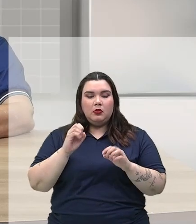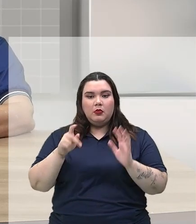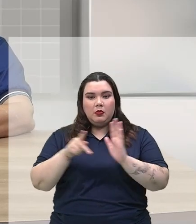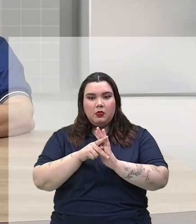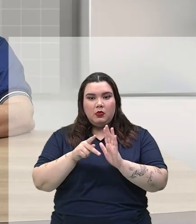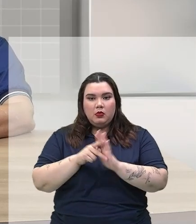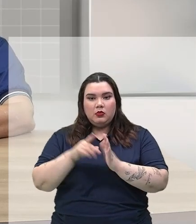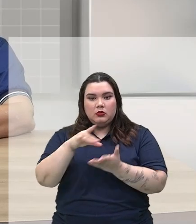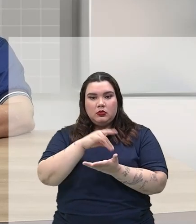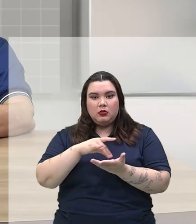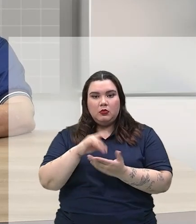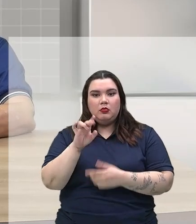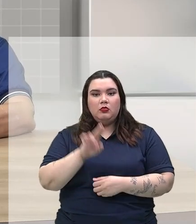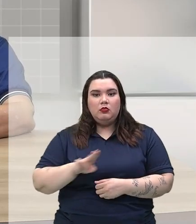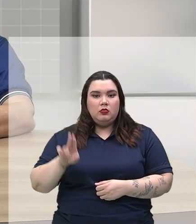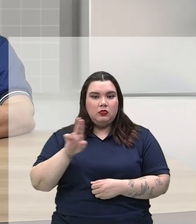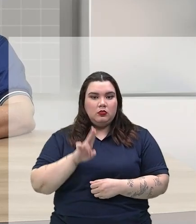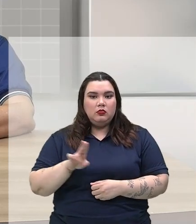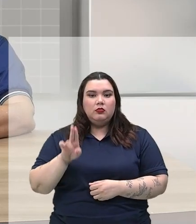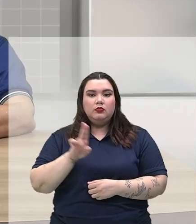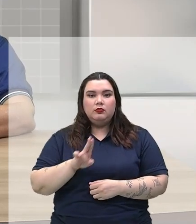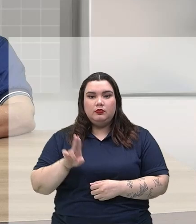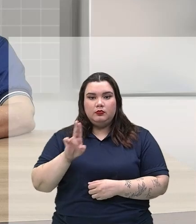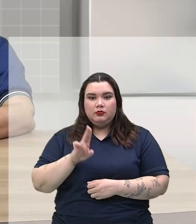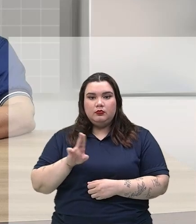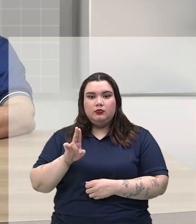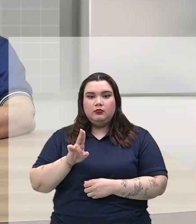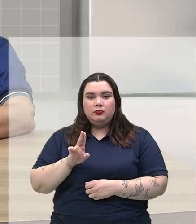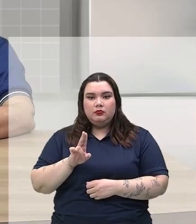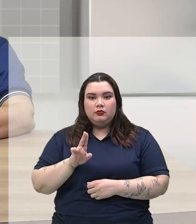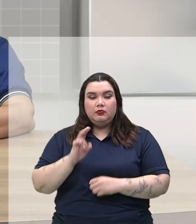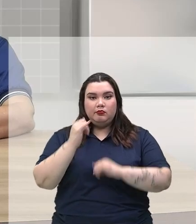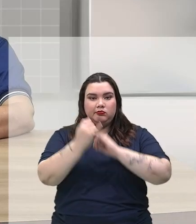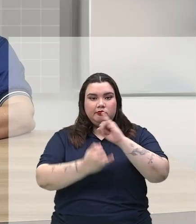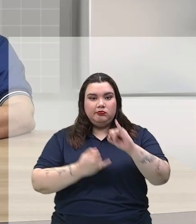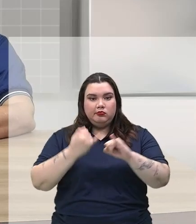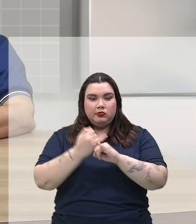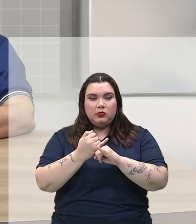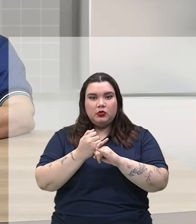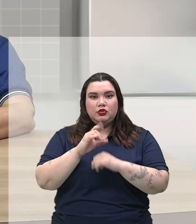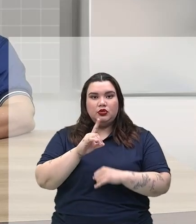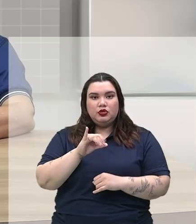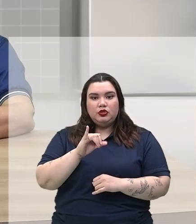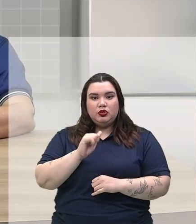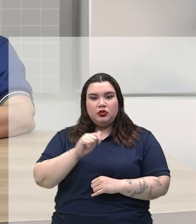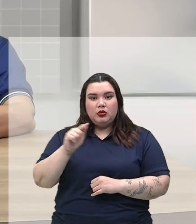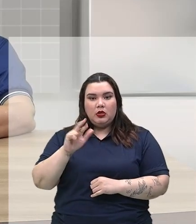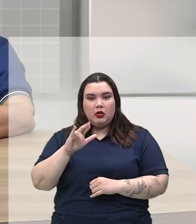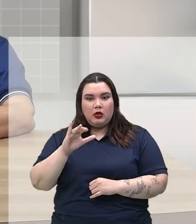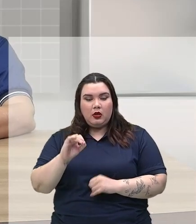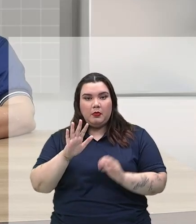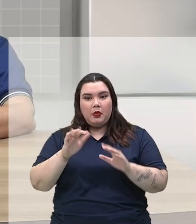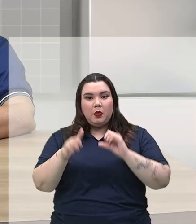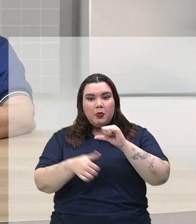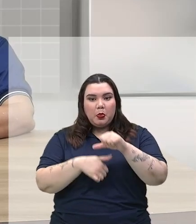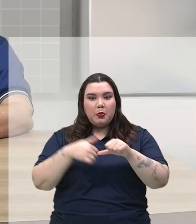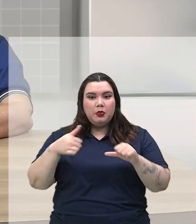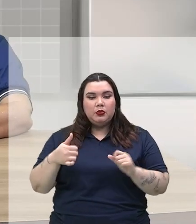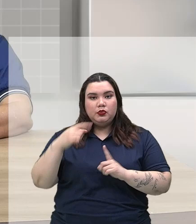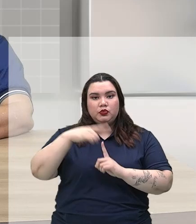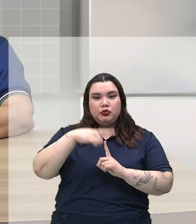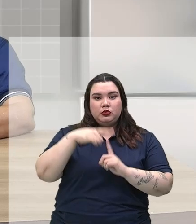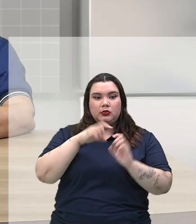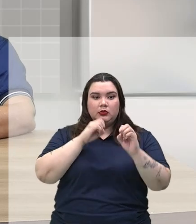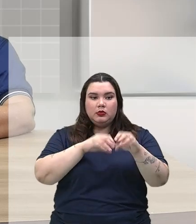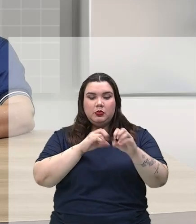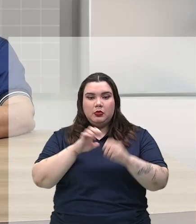ofertada pelo CEMEAN, utilizava o diário digital, né? Então, com a mudança da oferta de educação